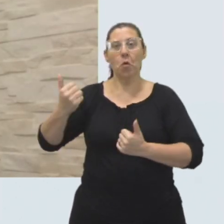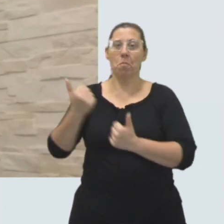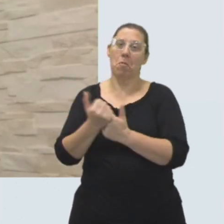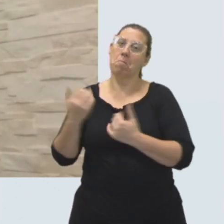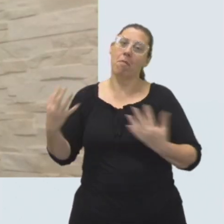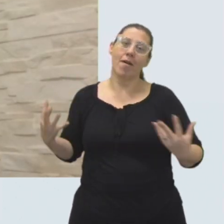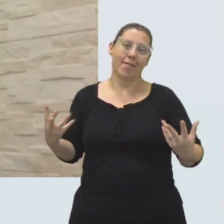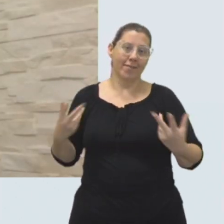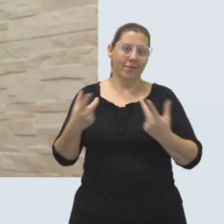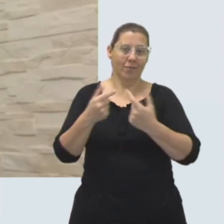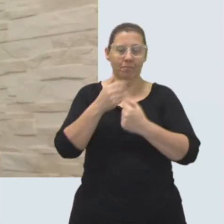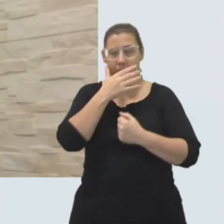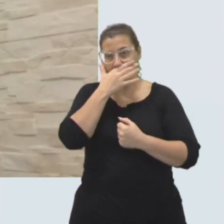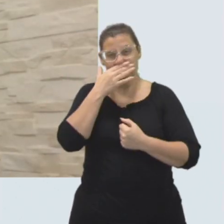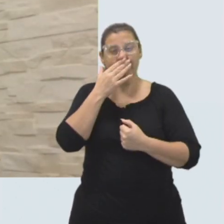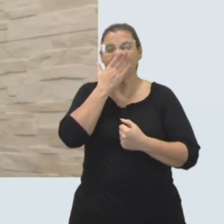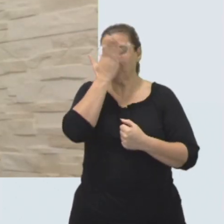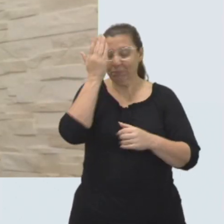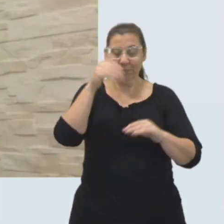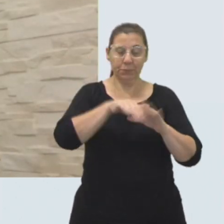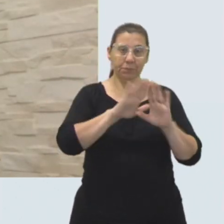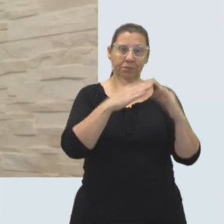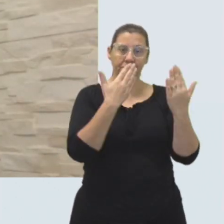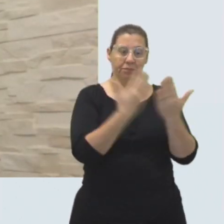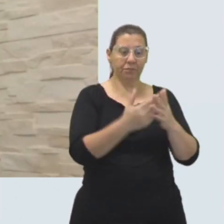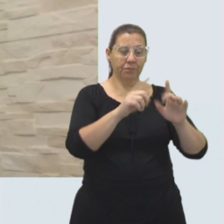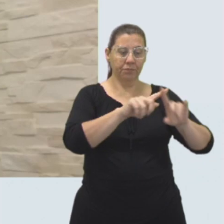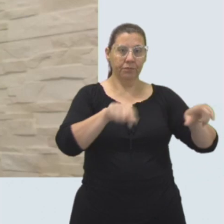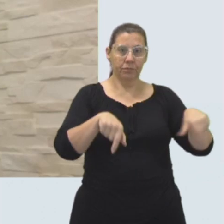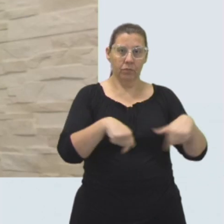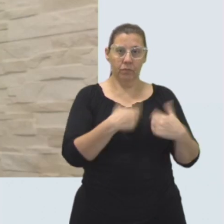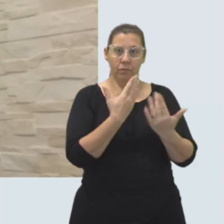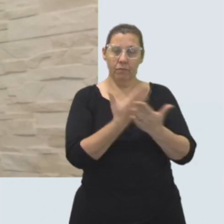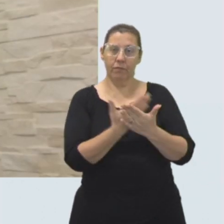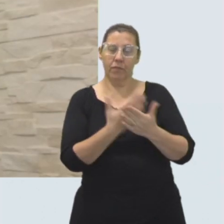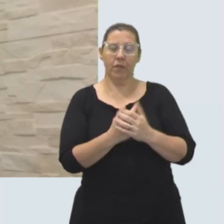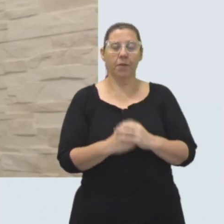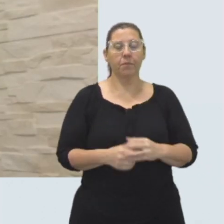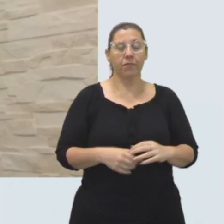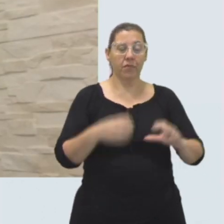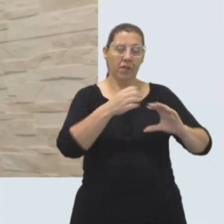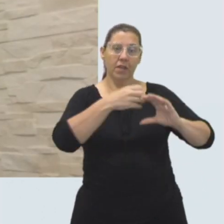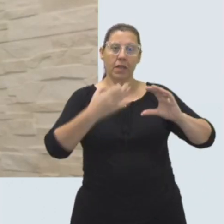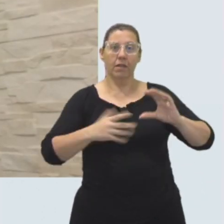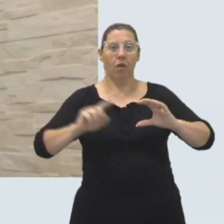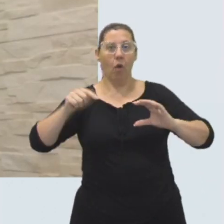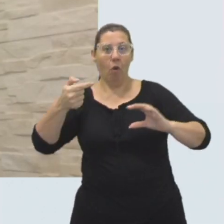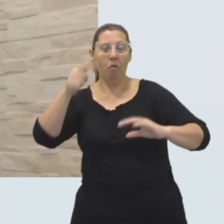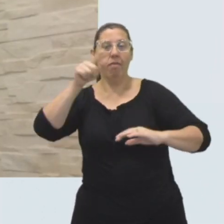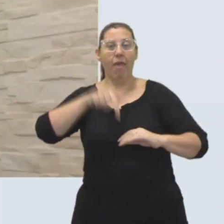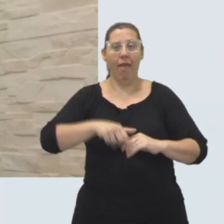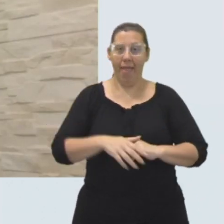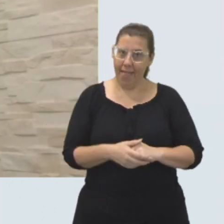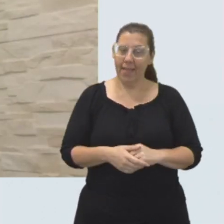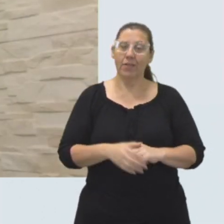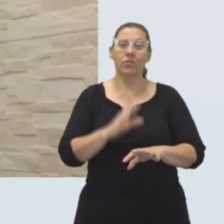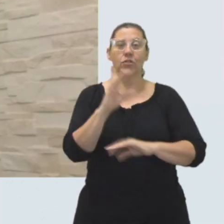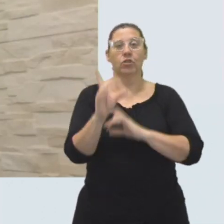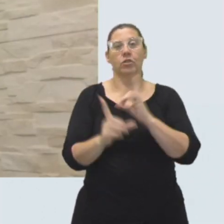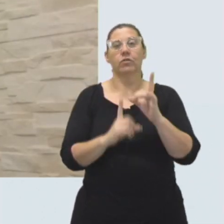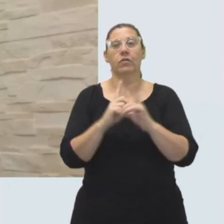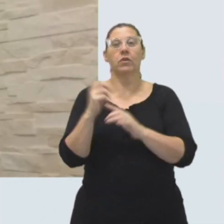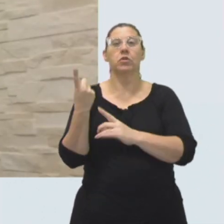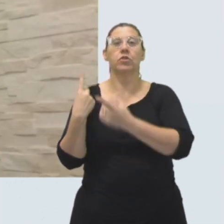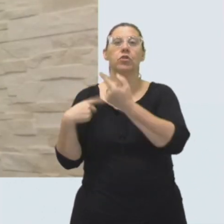maravilhoso para utilizarmos na escola, na sala de aula. Uma outra característica importante é que as narrativas digitais vão